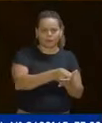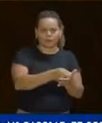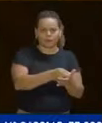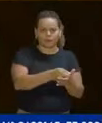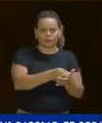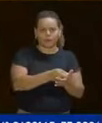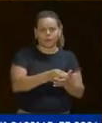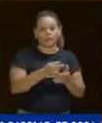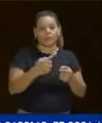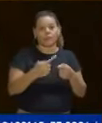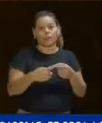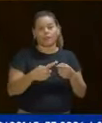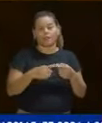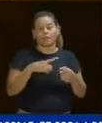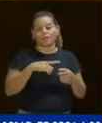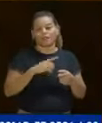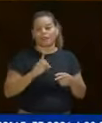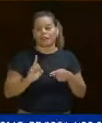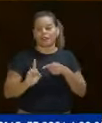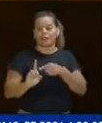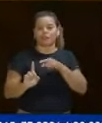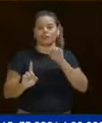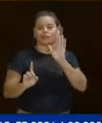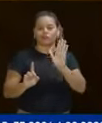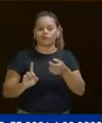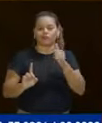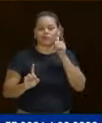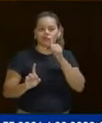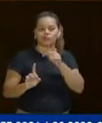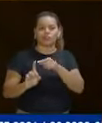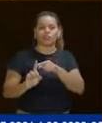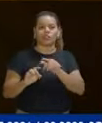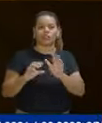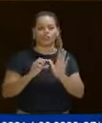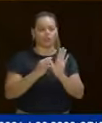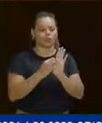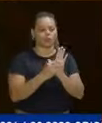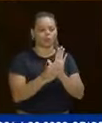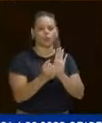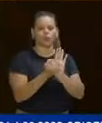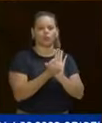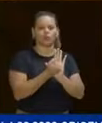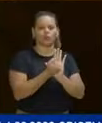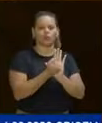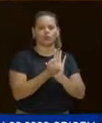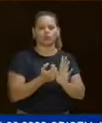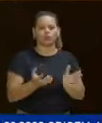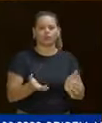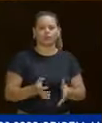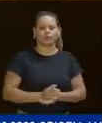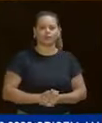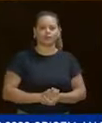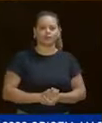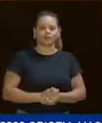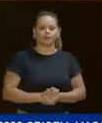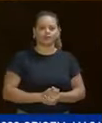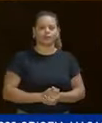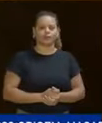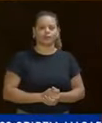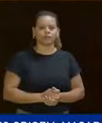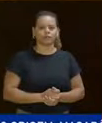judicial irrecorrível em razão de violação dos dispositivos do Código Eleitoral,